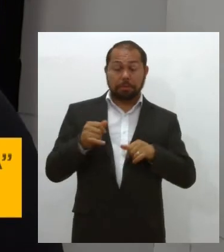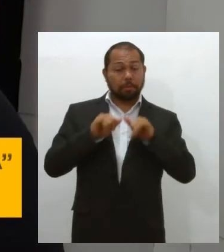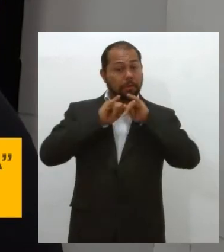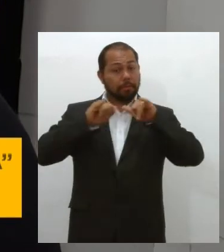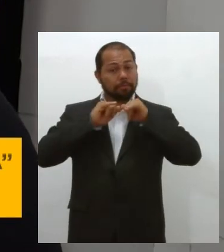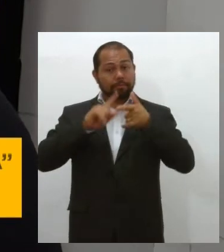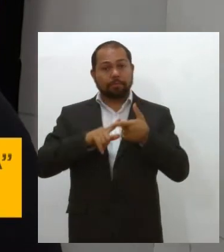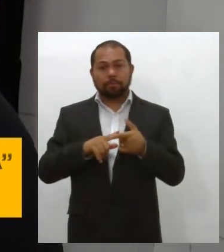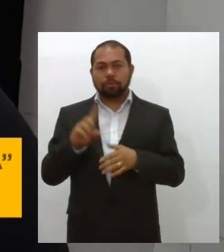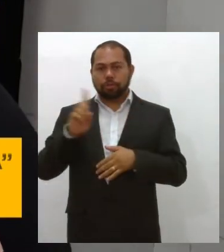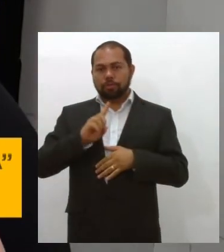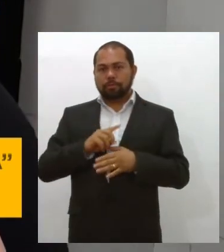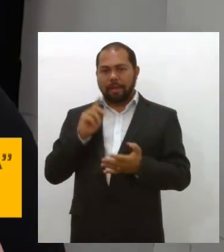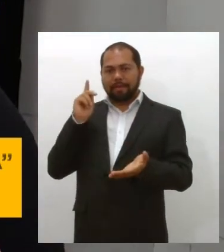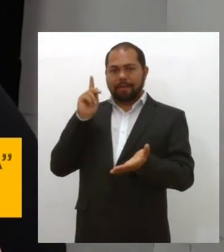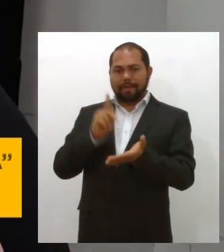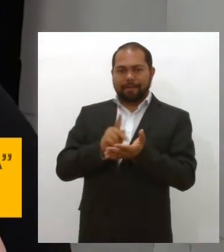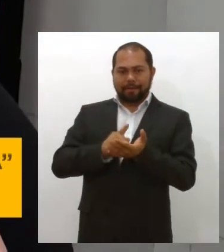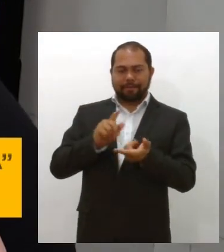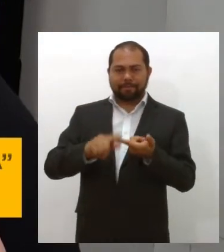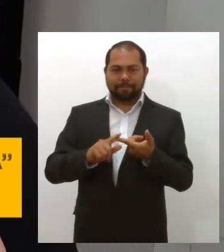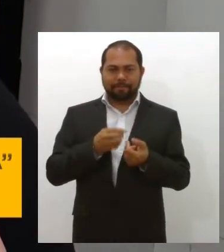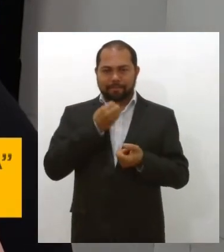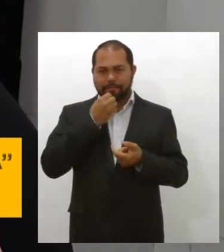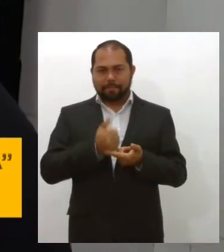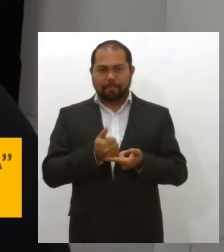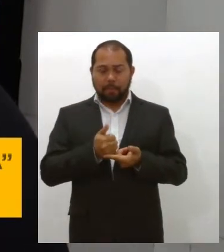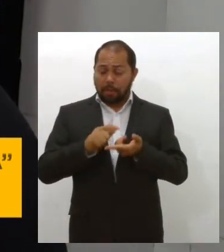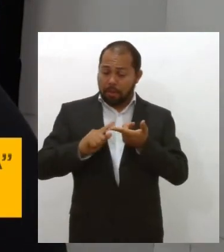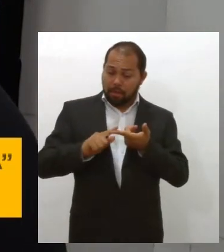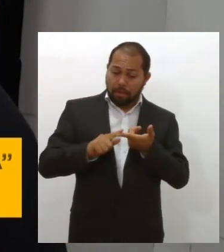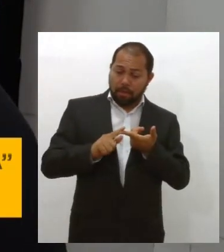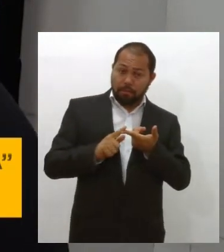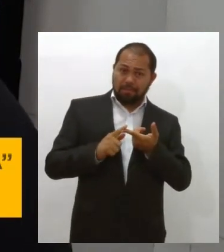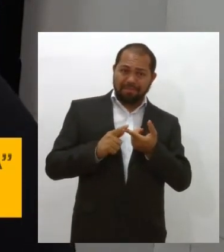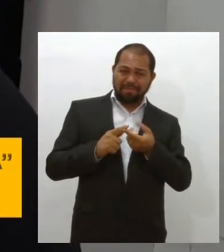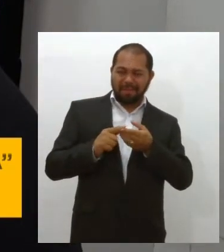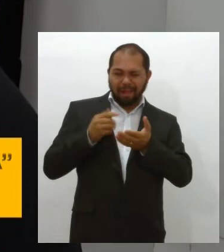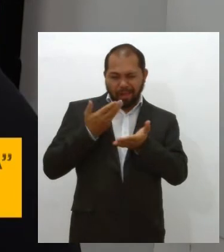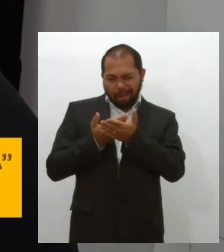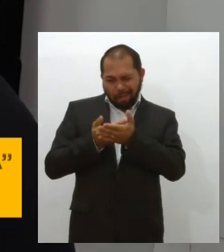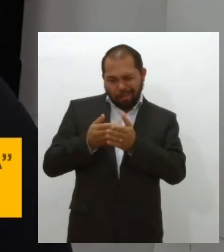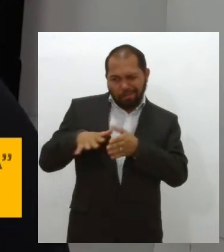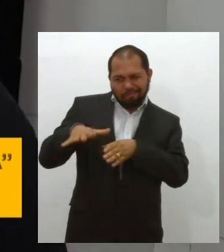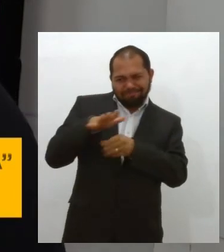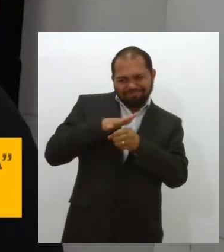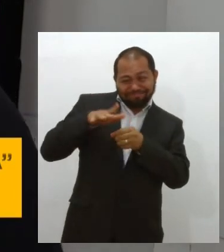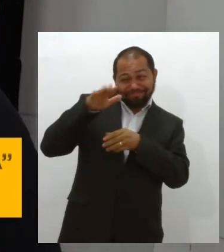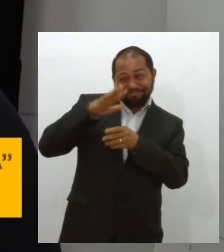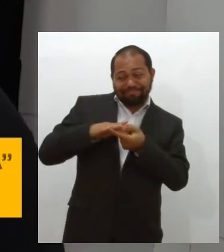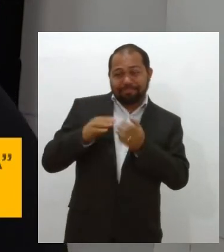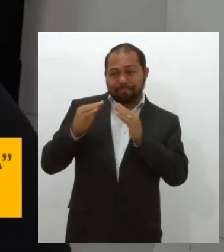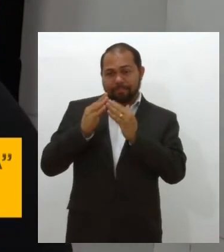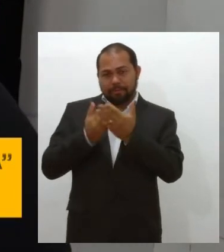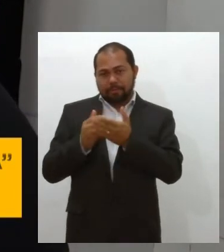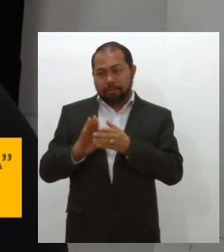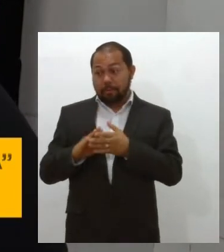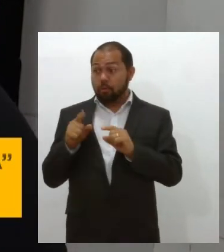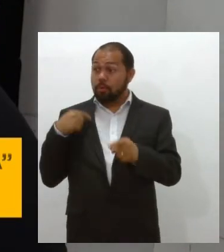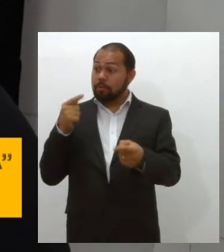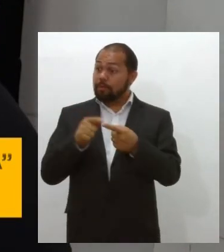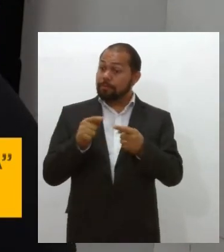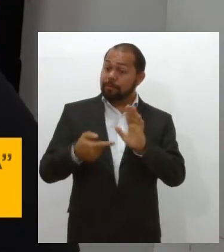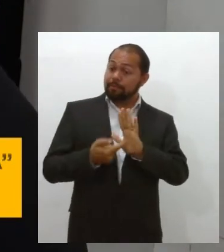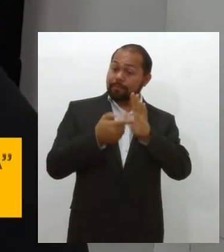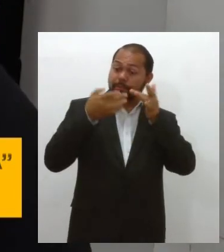não é de fato é dada, né? A gente estuda isso muito superficialmente nas escolas. Então, o nosso intuito é trazer de uma forma lúdica,